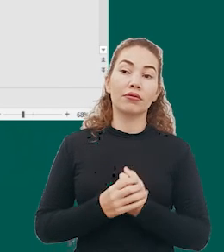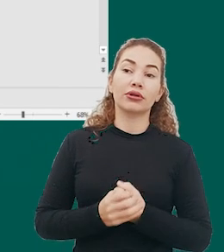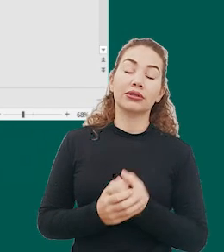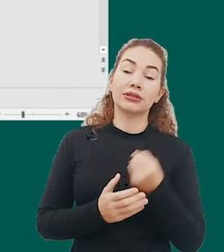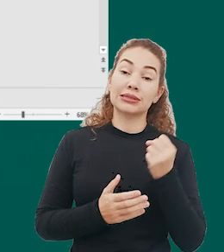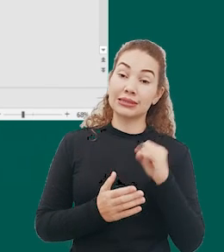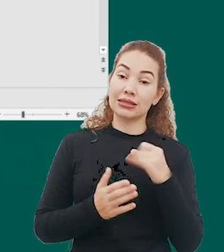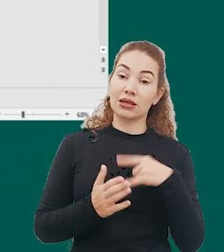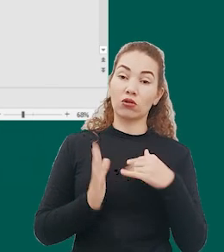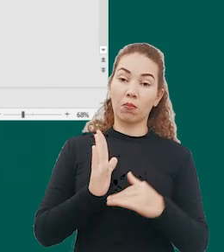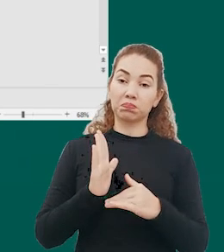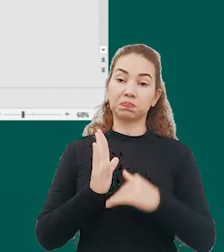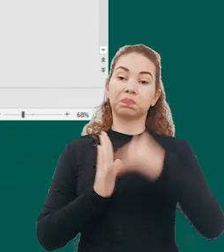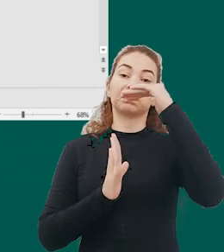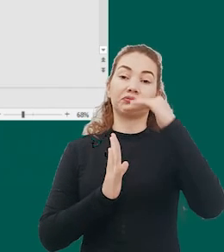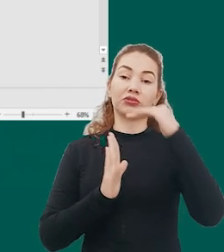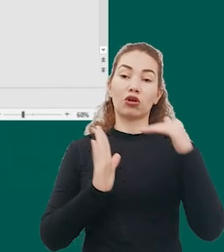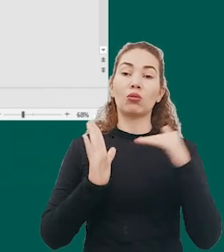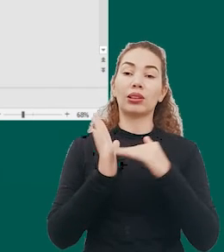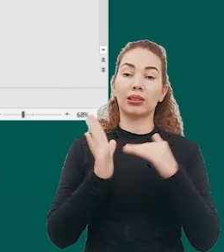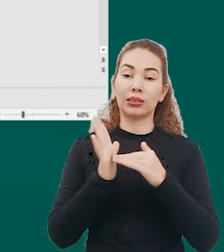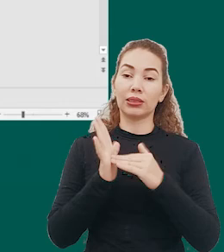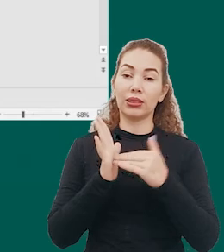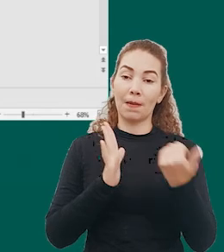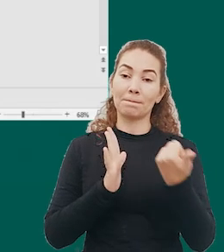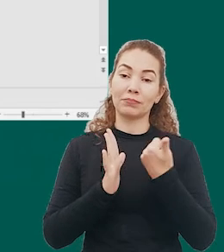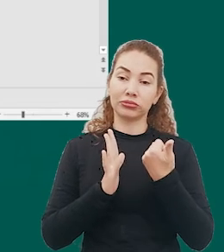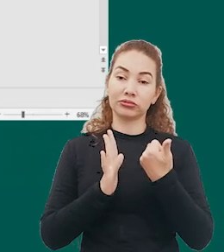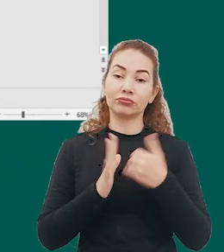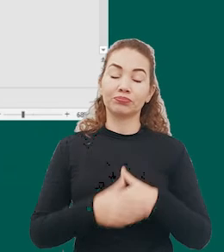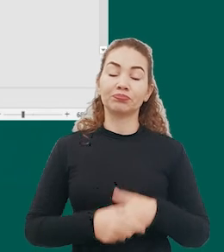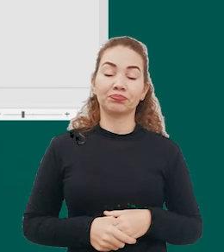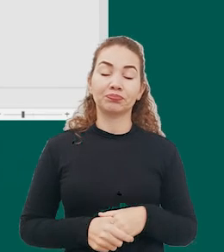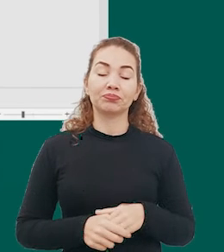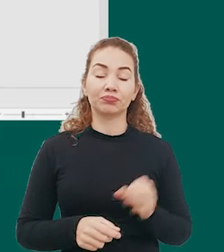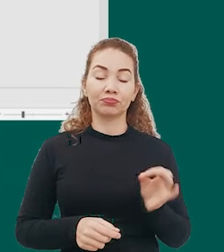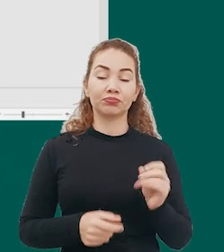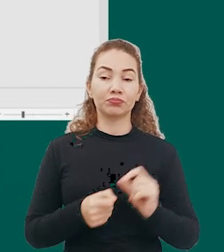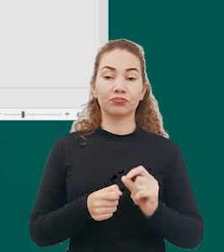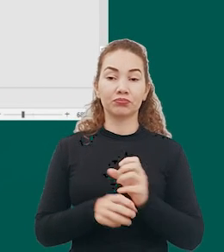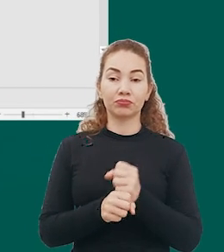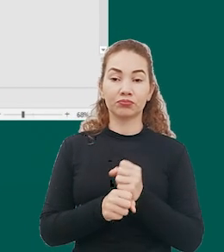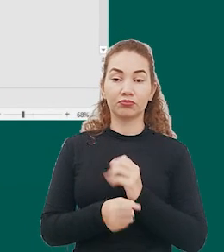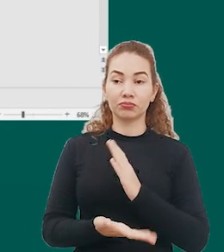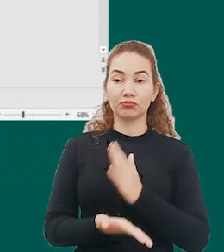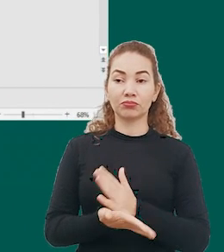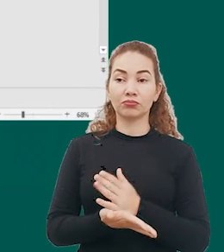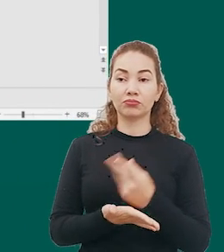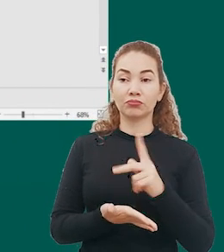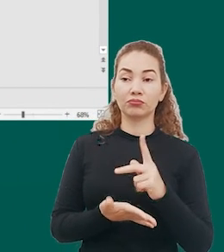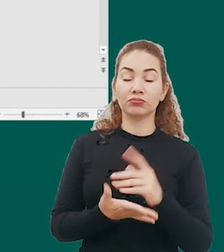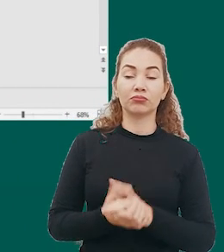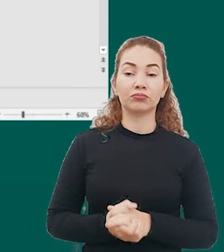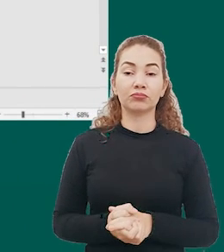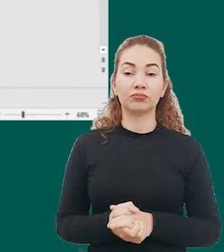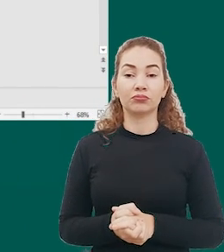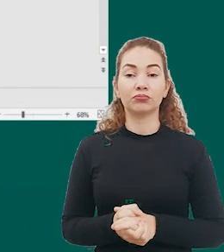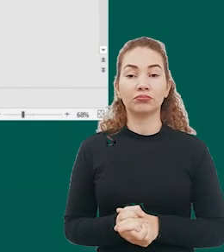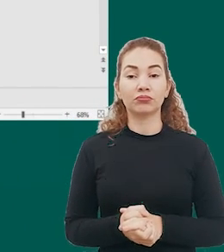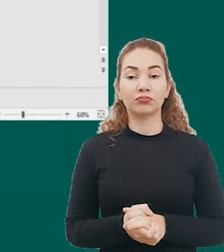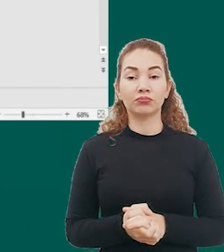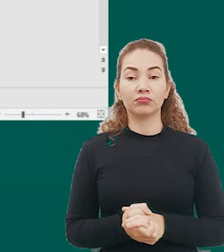ultrapasse aquele valor que ele me sugeriu, certo? Que ele vai fazer o cálculo automático ali e vai nos trazer, então, o